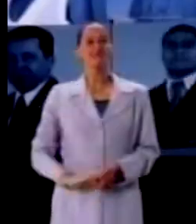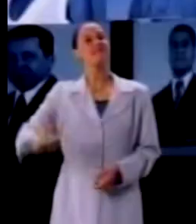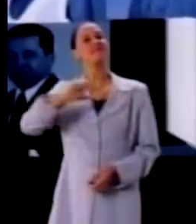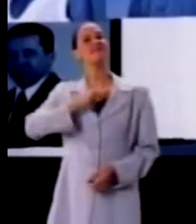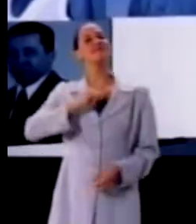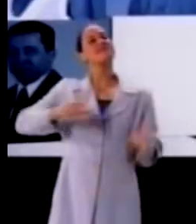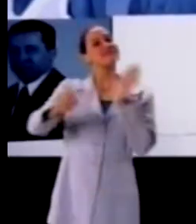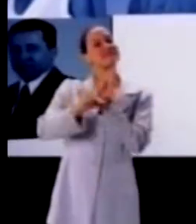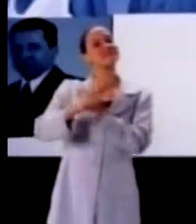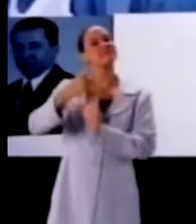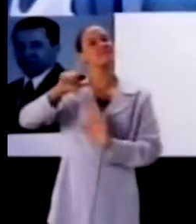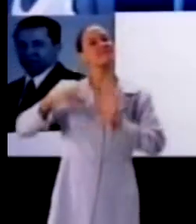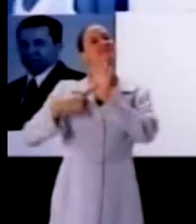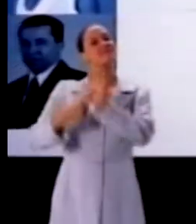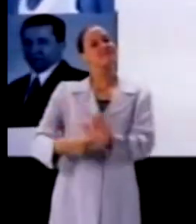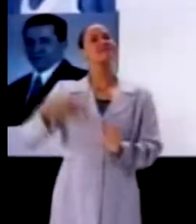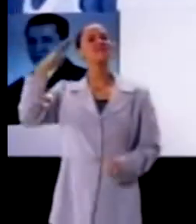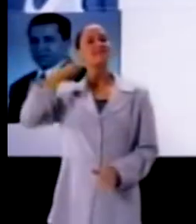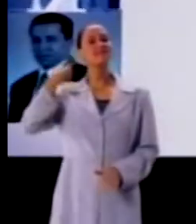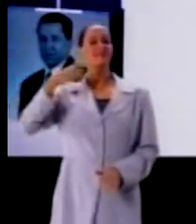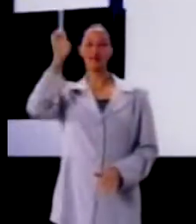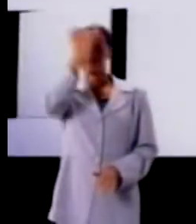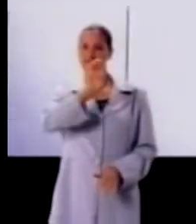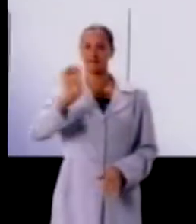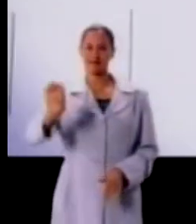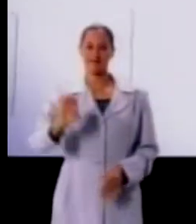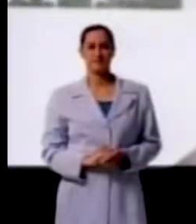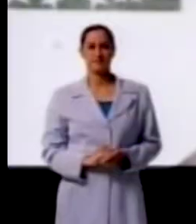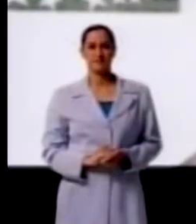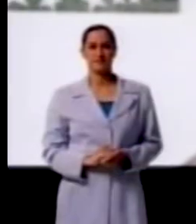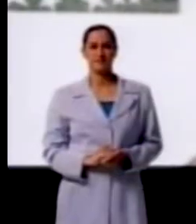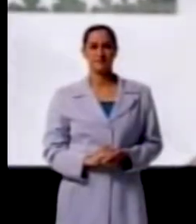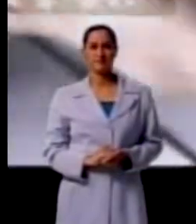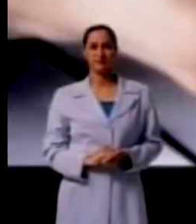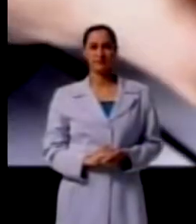22130. Candidatos do PL para deputado estadual.